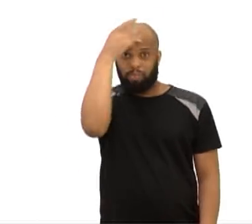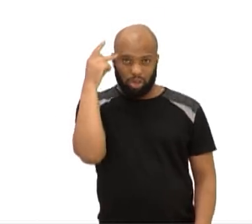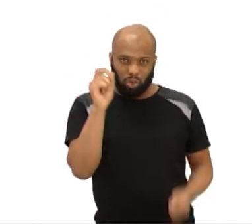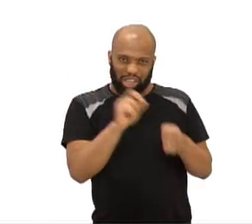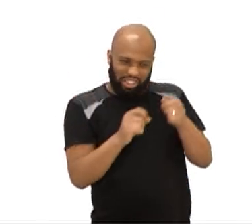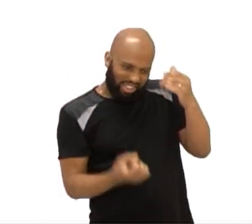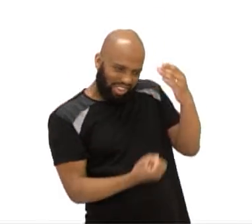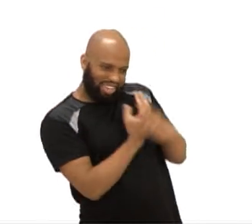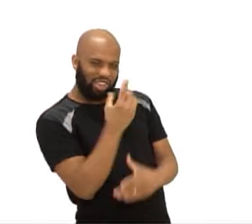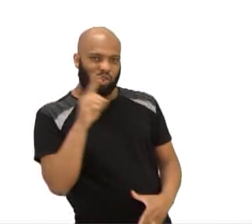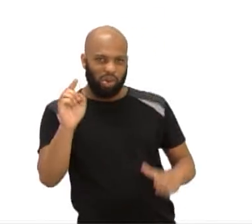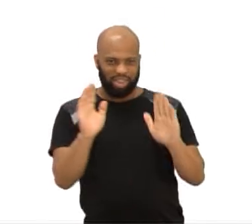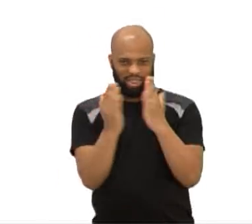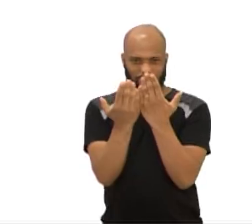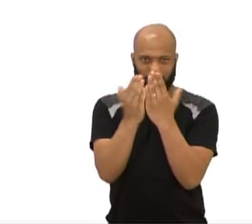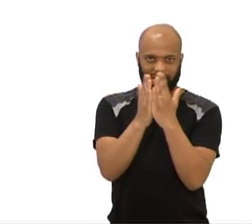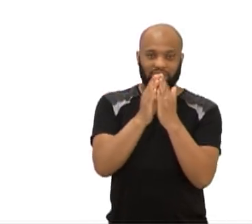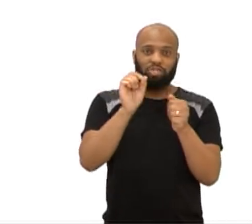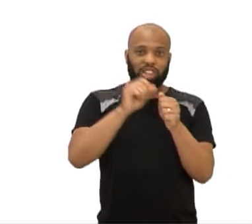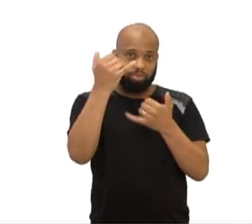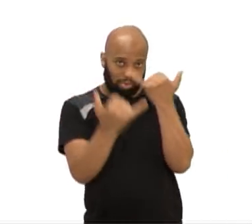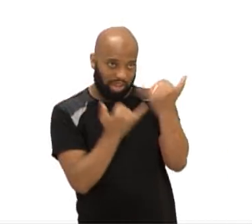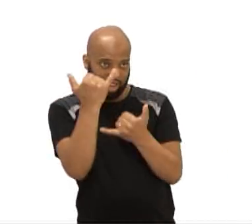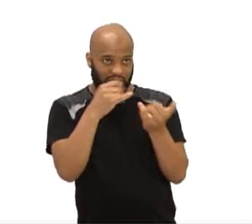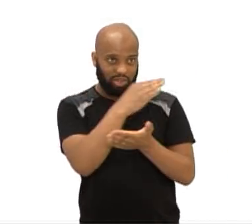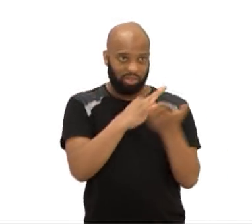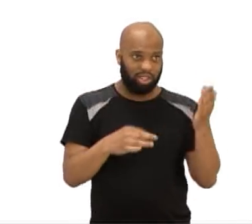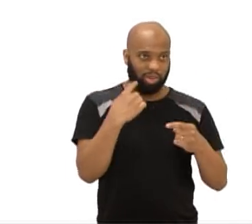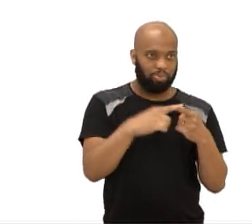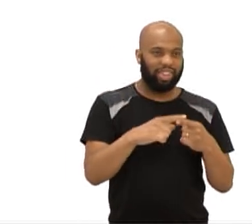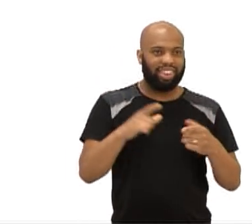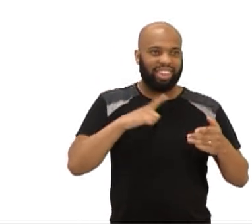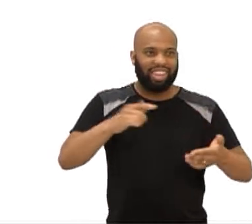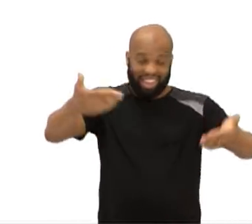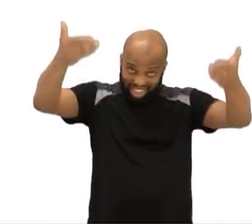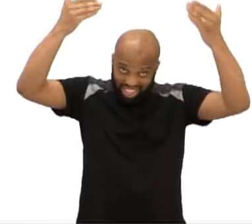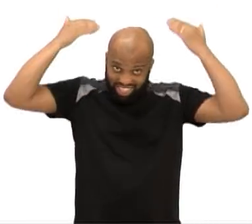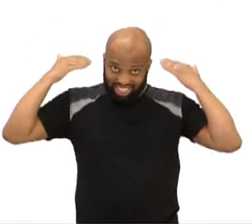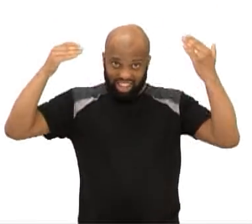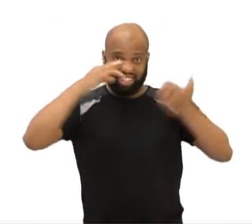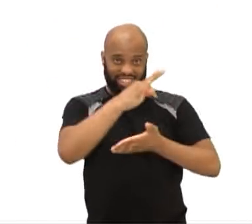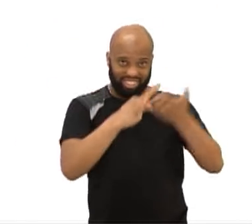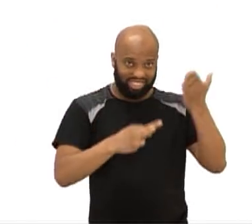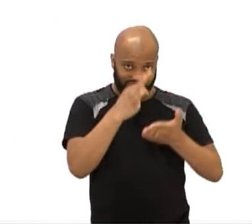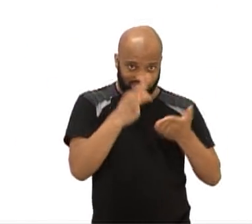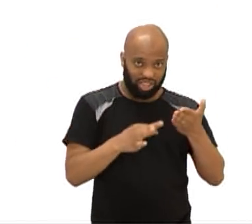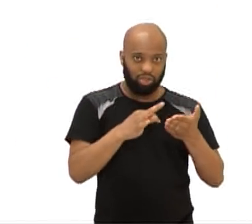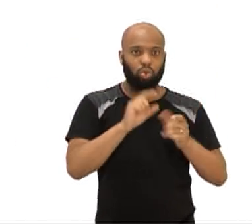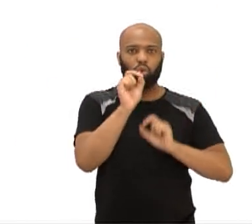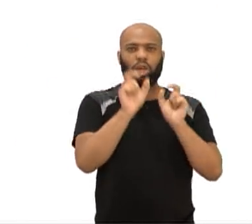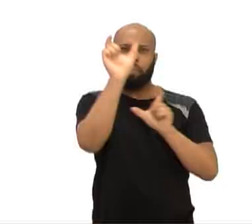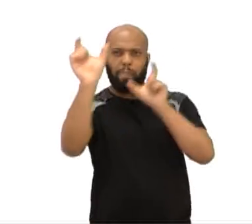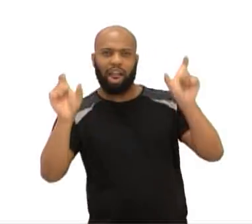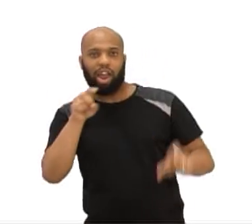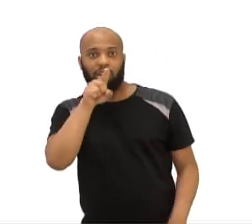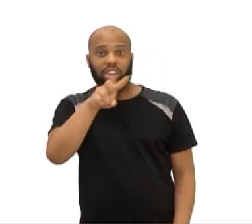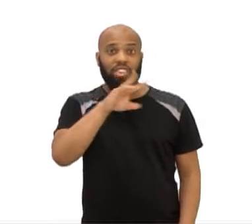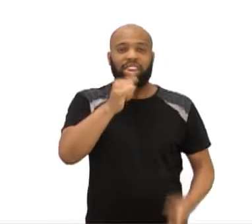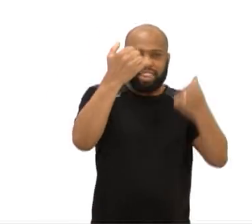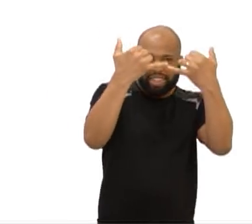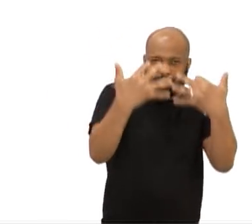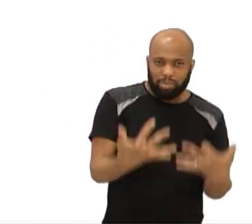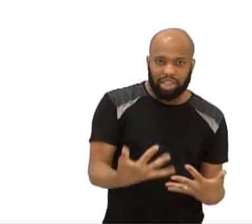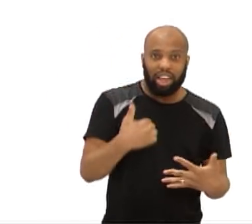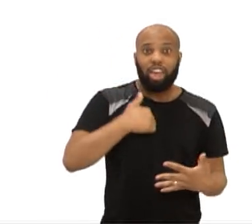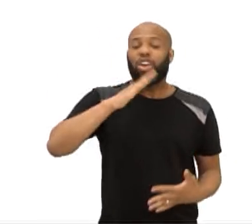uma brincadeira com o texto. Ó, aqui essa parte escrita, certo? O texto. Você vai explicar essa afirmação.